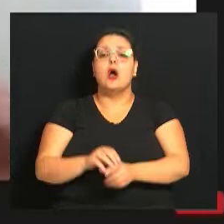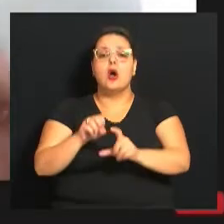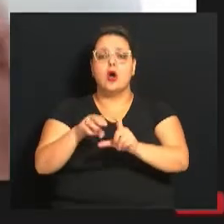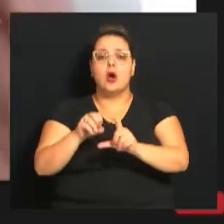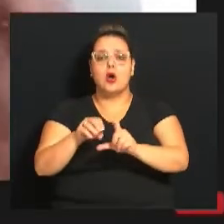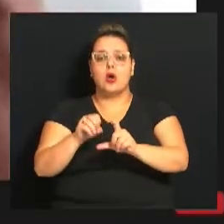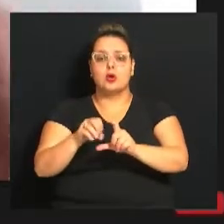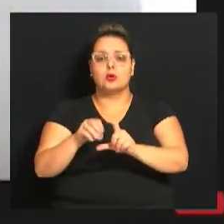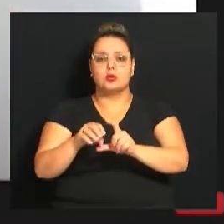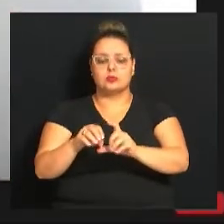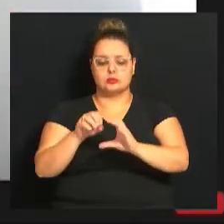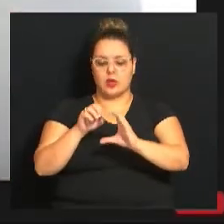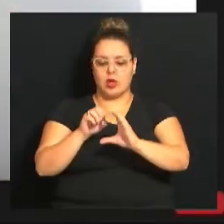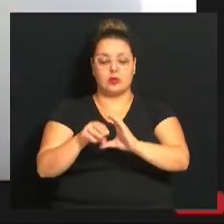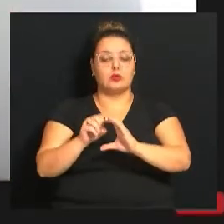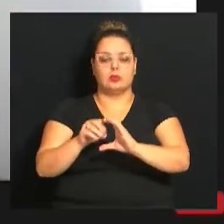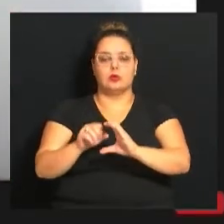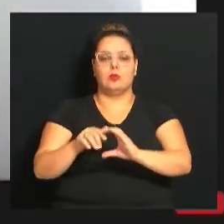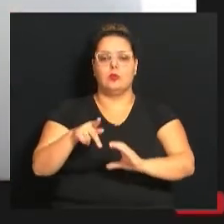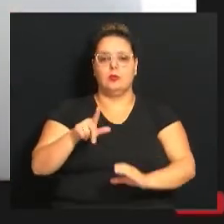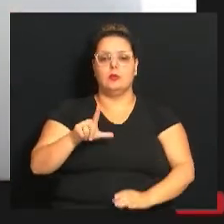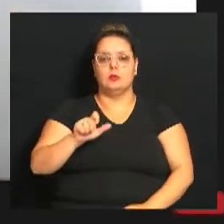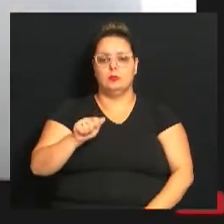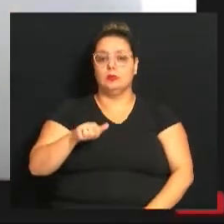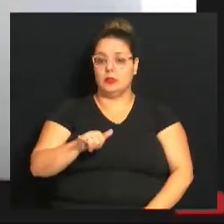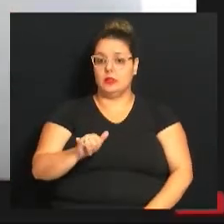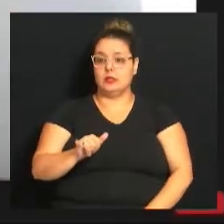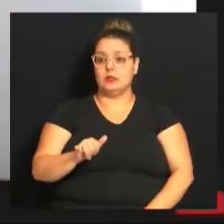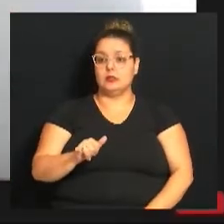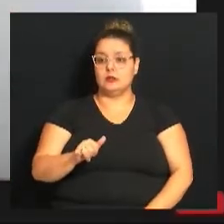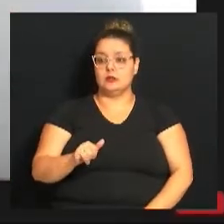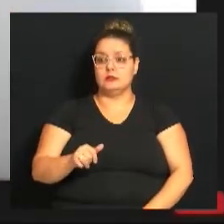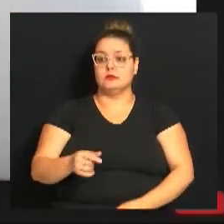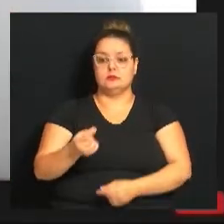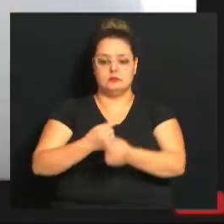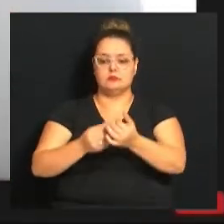está investindo bastante no seu aplicativo, e agora